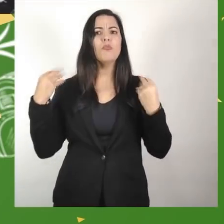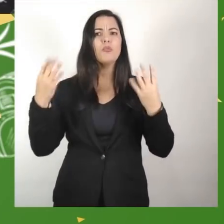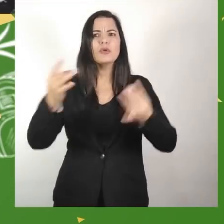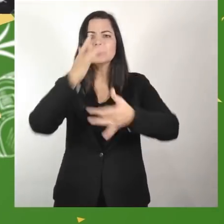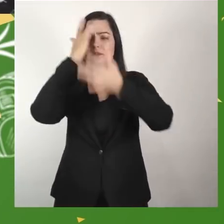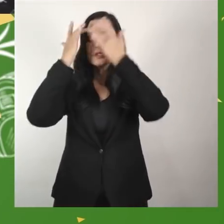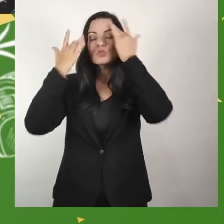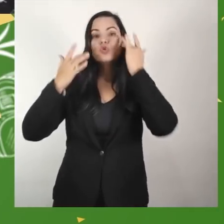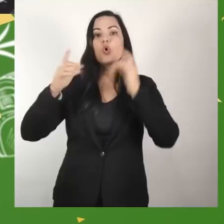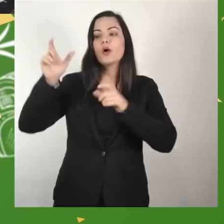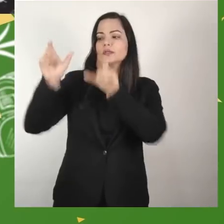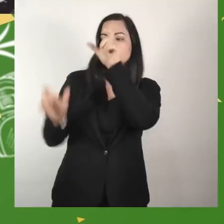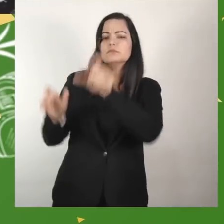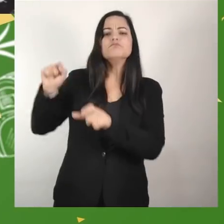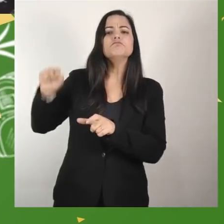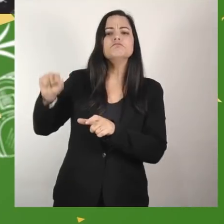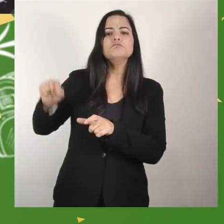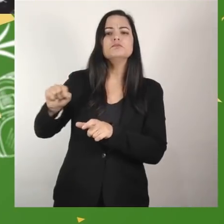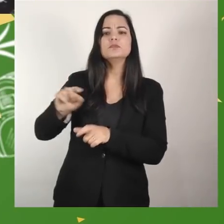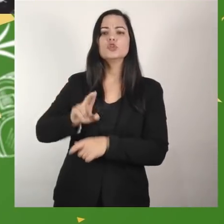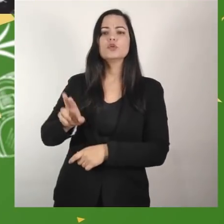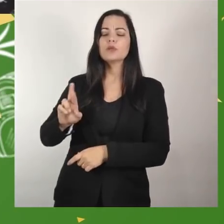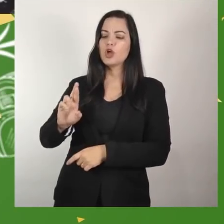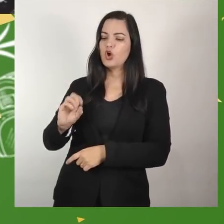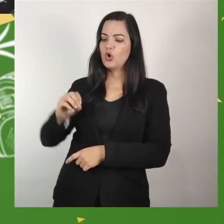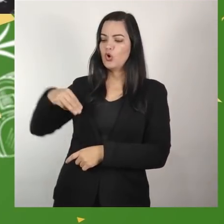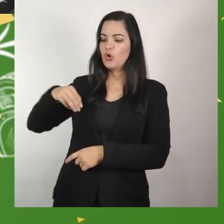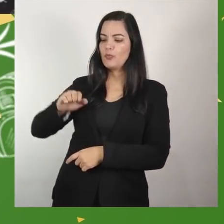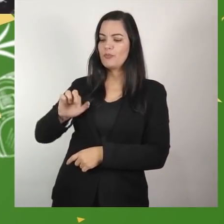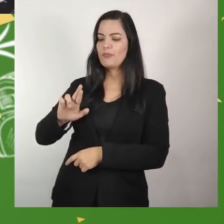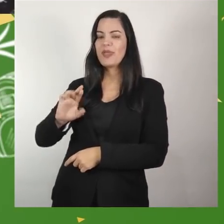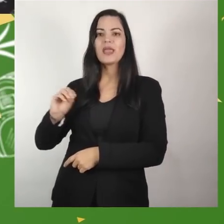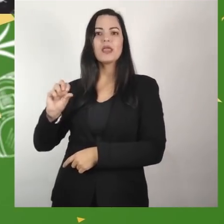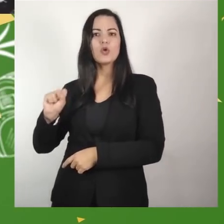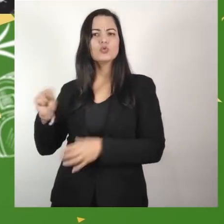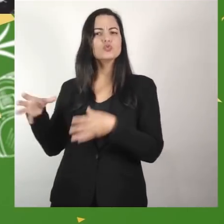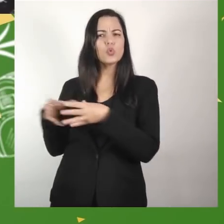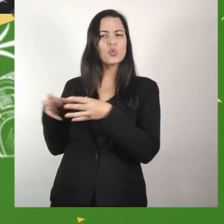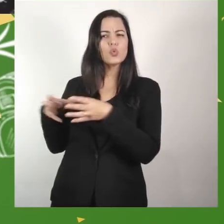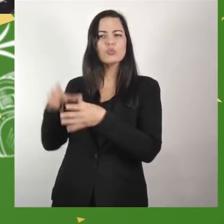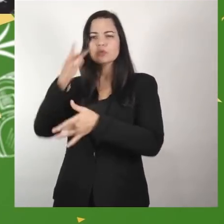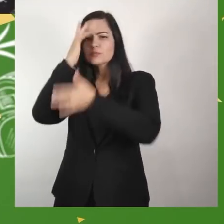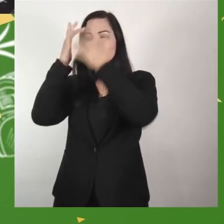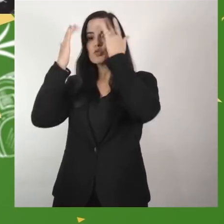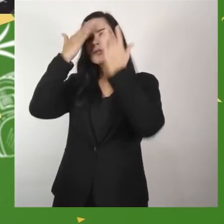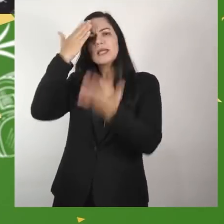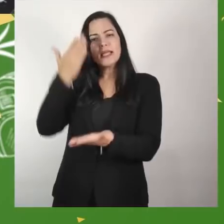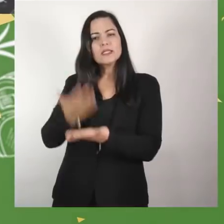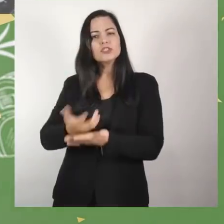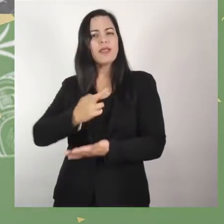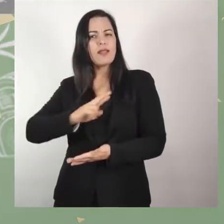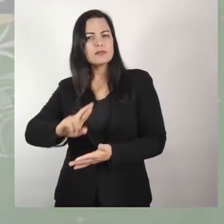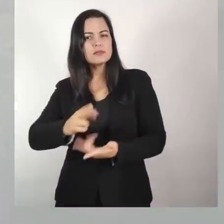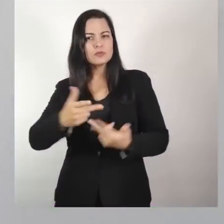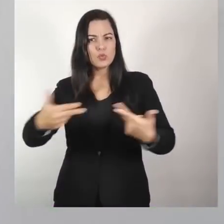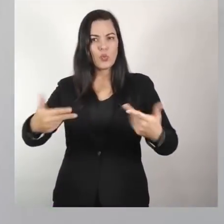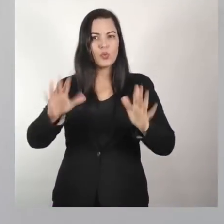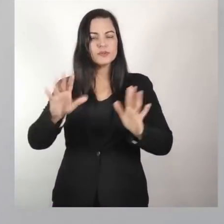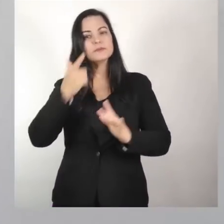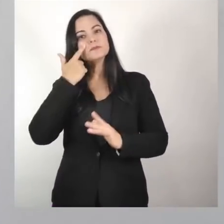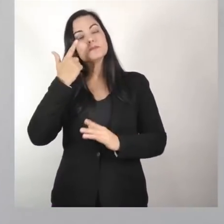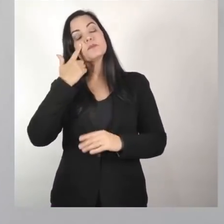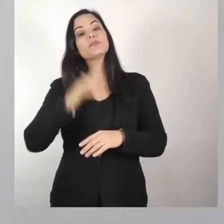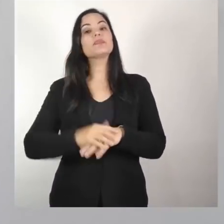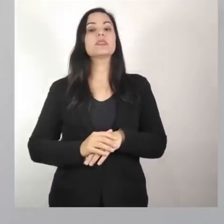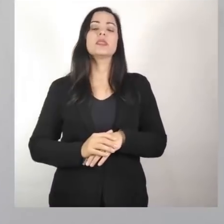de todas as partes do Brasil, principalmente do interior do estado de São Paulo e de Minas Gerais.